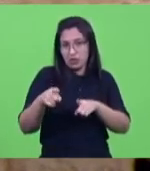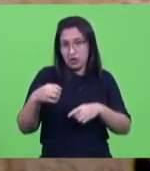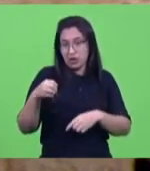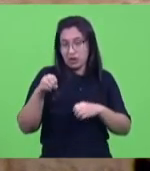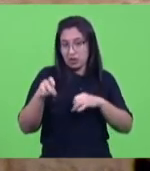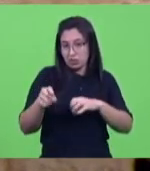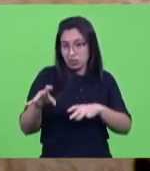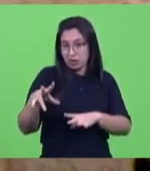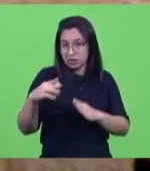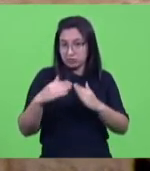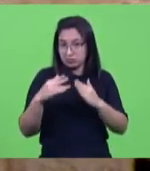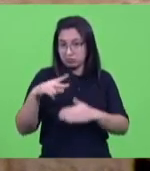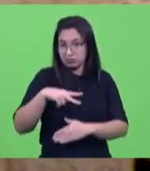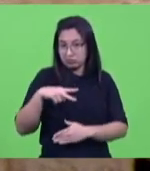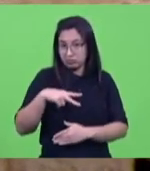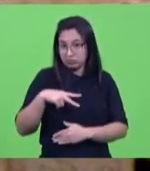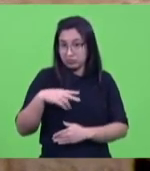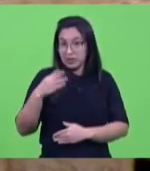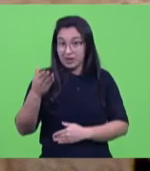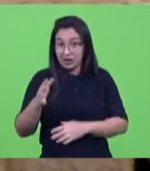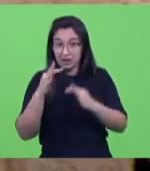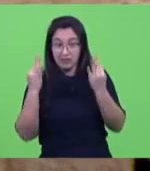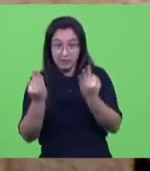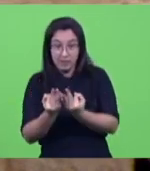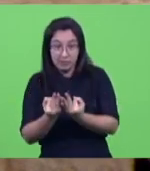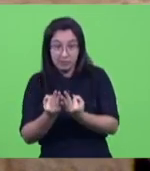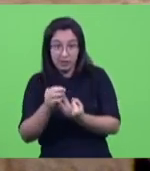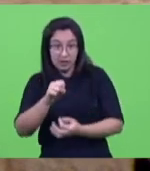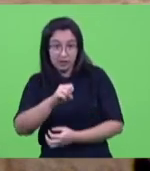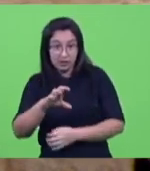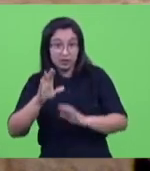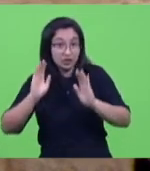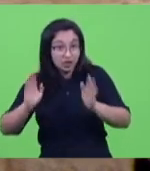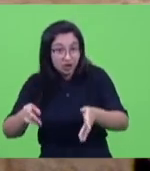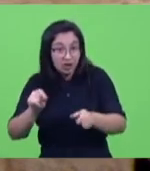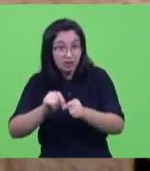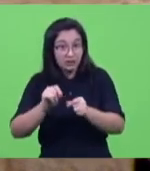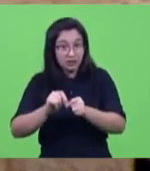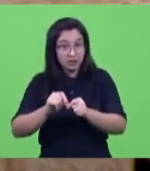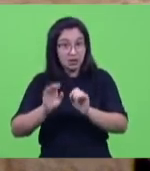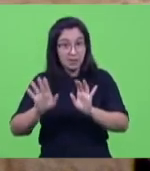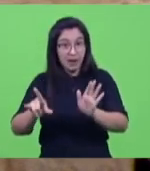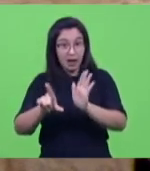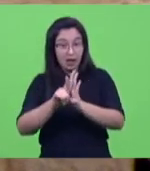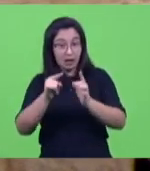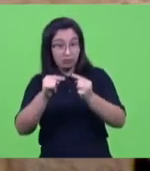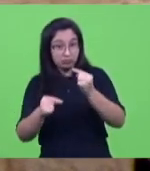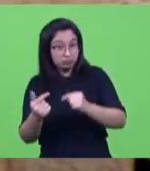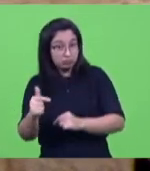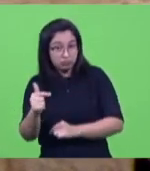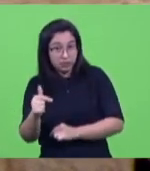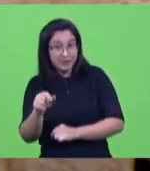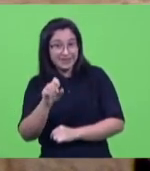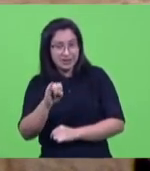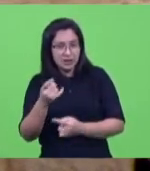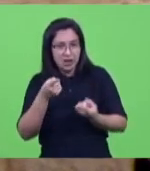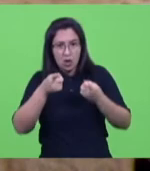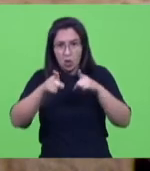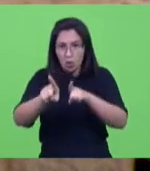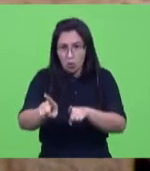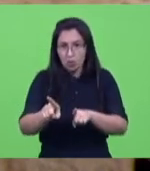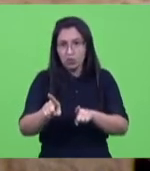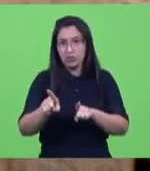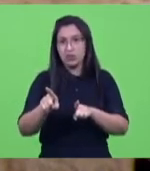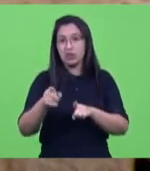seguinte: as famílias catarinenses já estão fazendo, mas sem regramento nenhum. Se você é contra a educação domiciliar, então